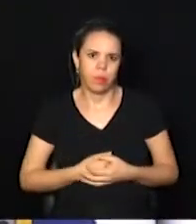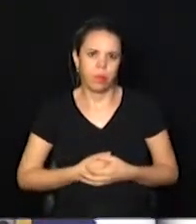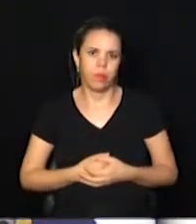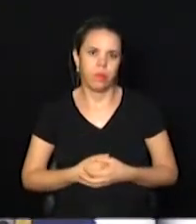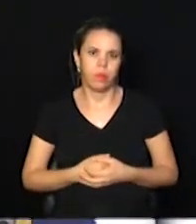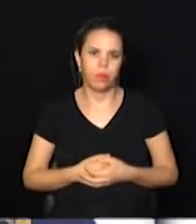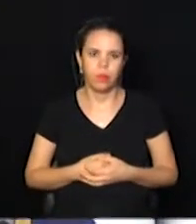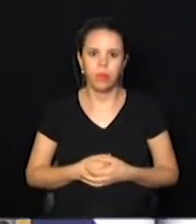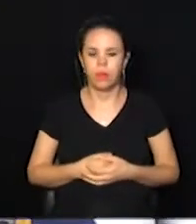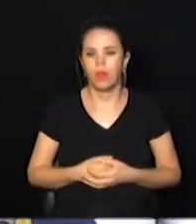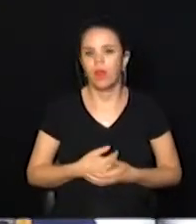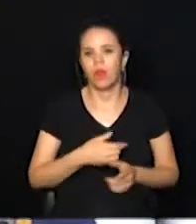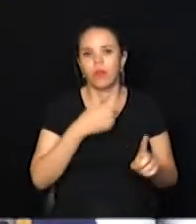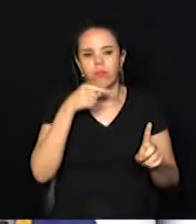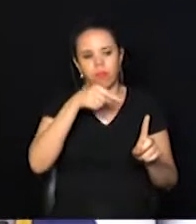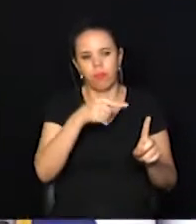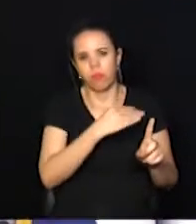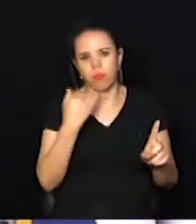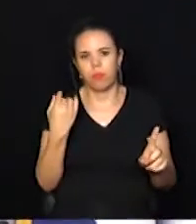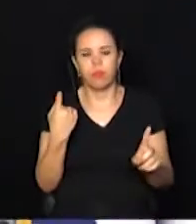O Toninho foi assassinado porque ele